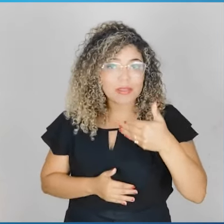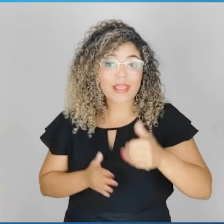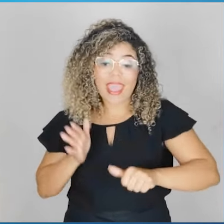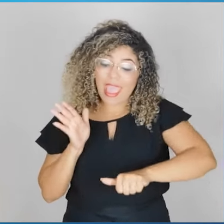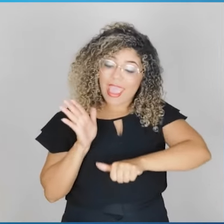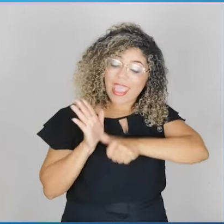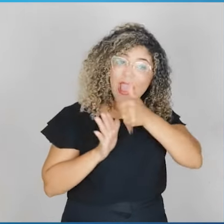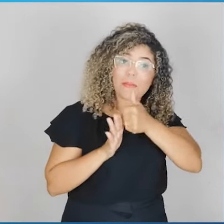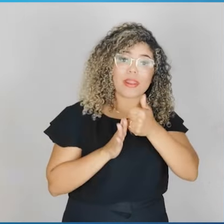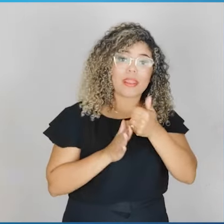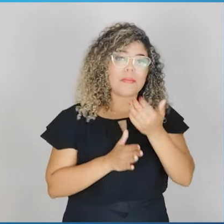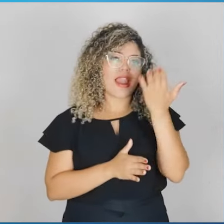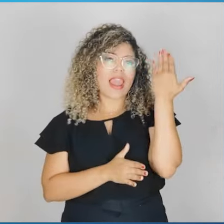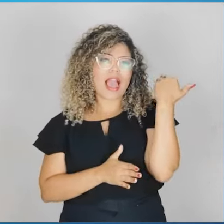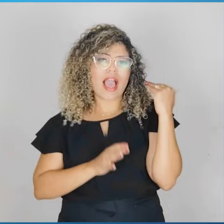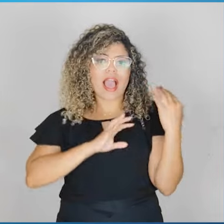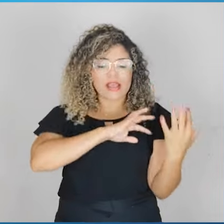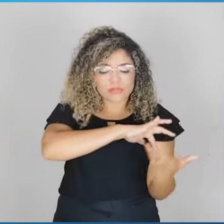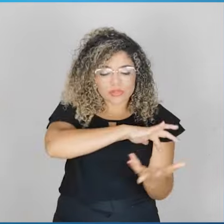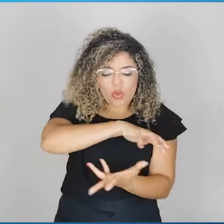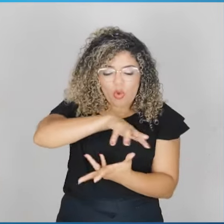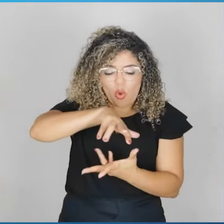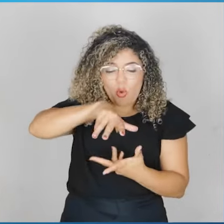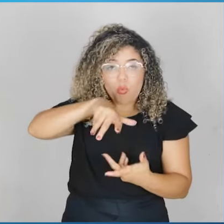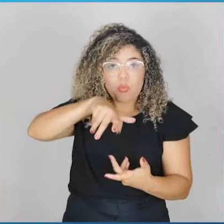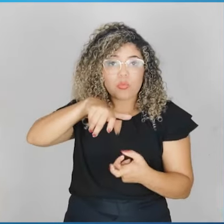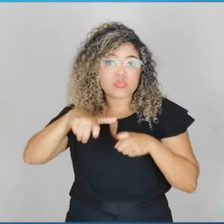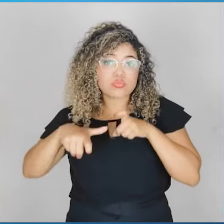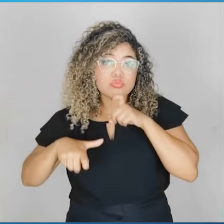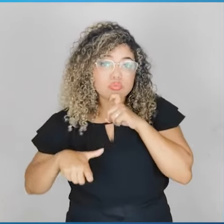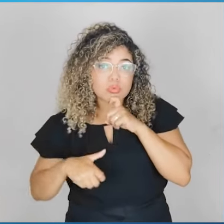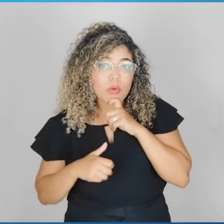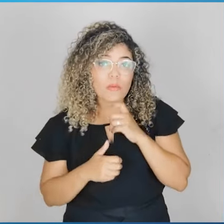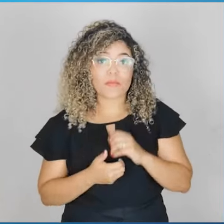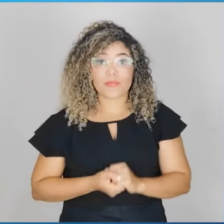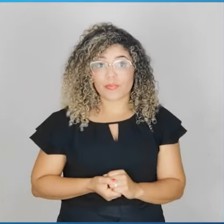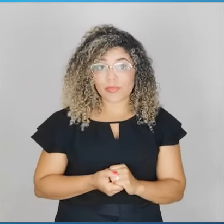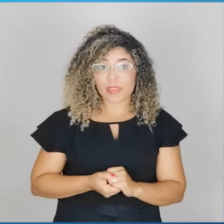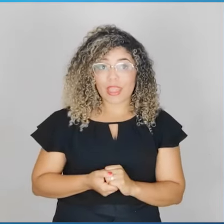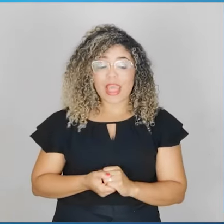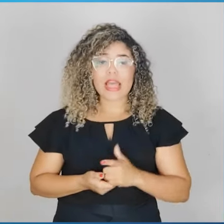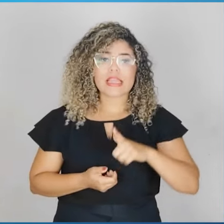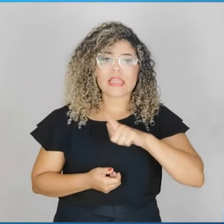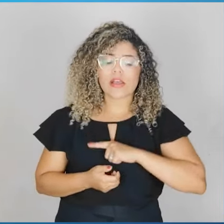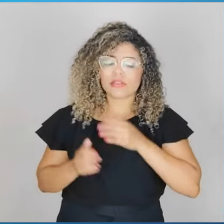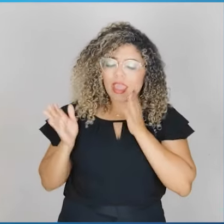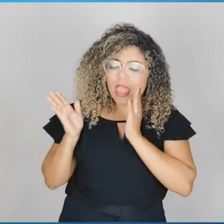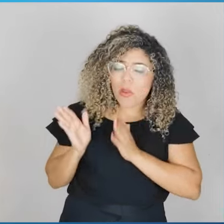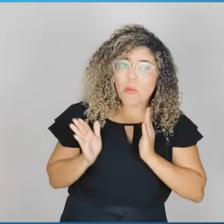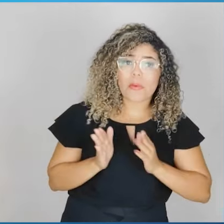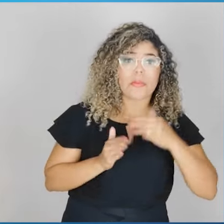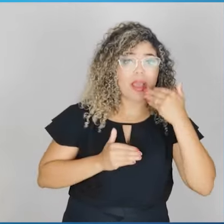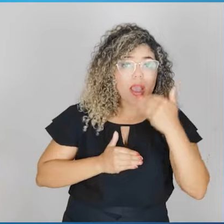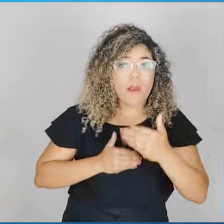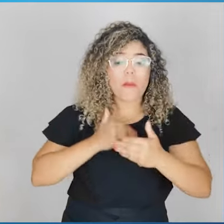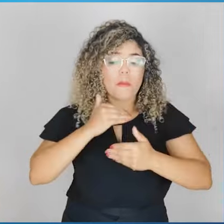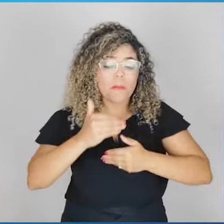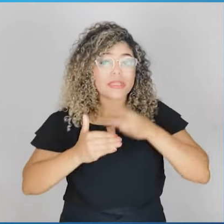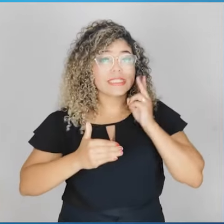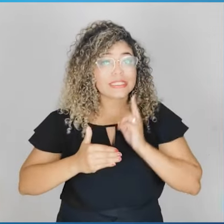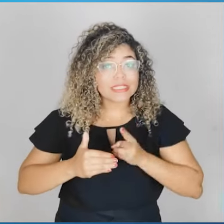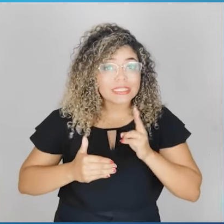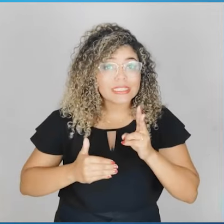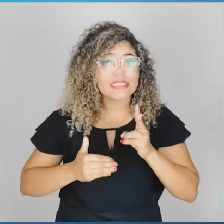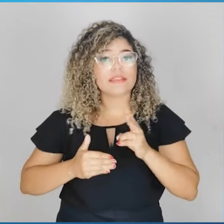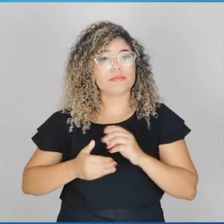rochas surgiram após a formação e resfriamento da Terra. Então, como dissemos, nós temos aqui um processo contínuo de formação. As rochas estão